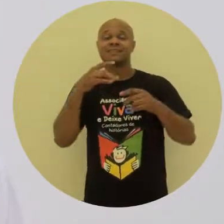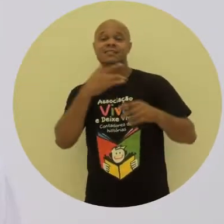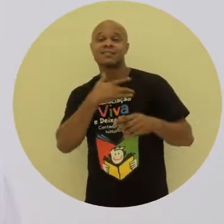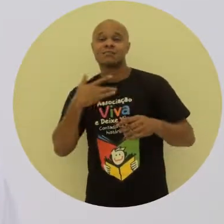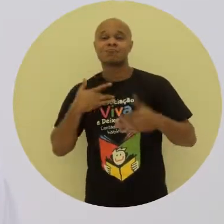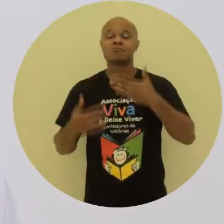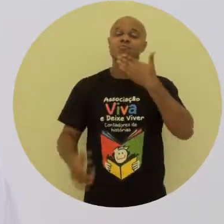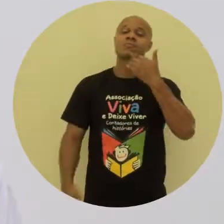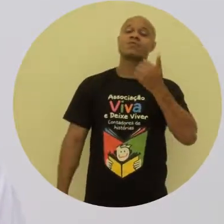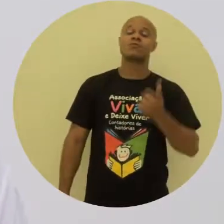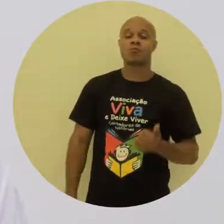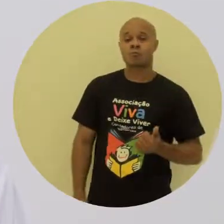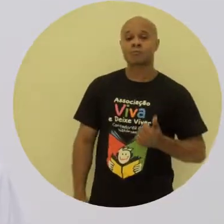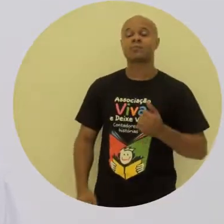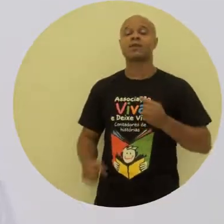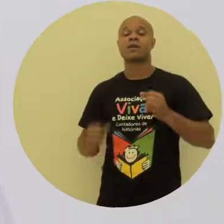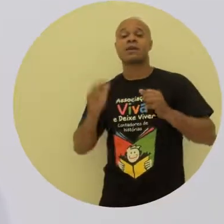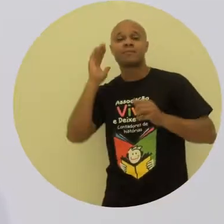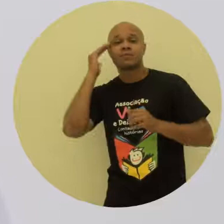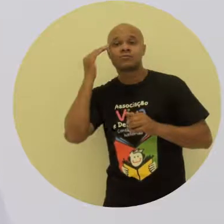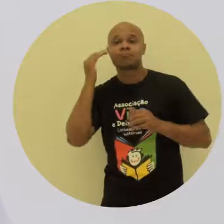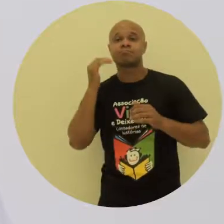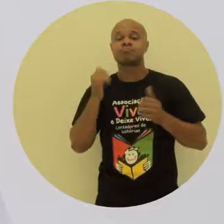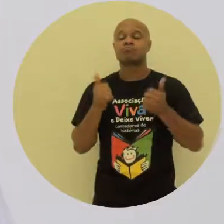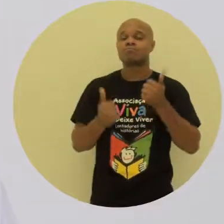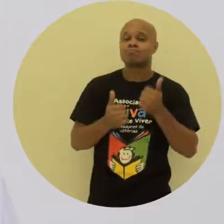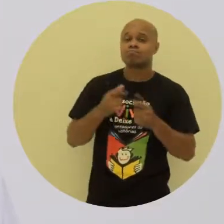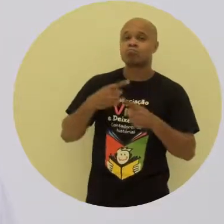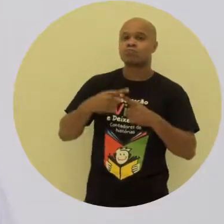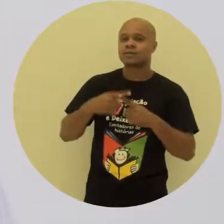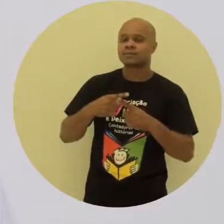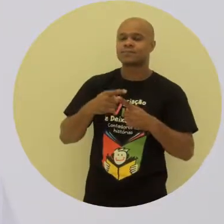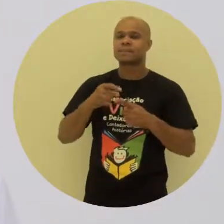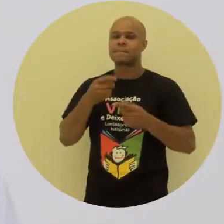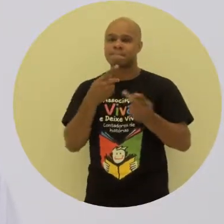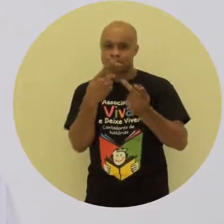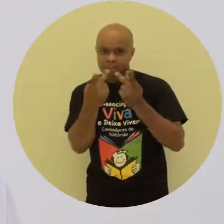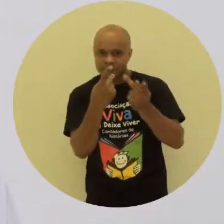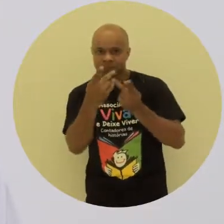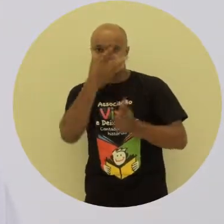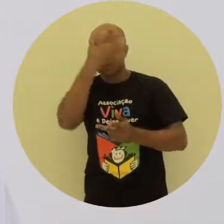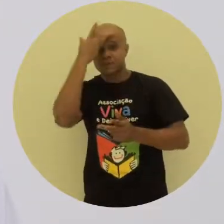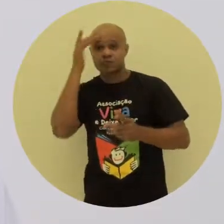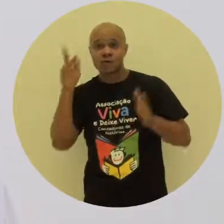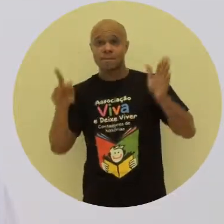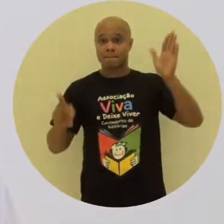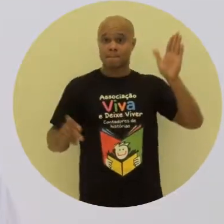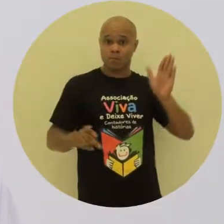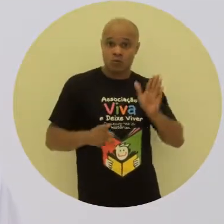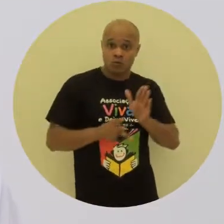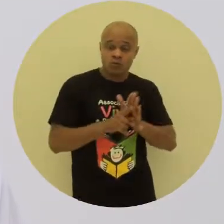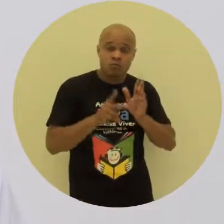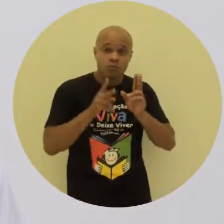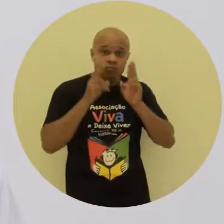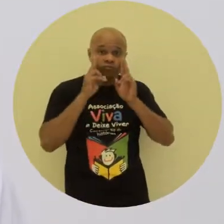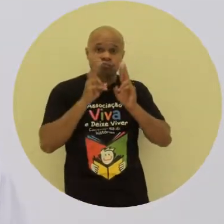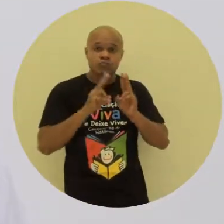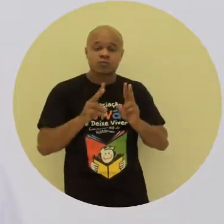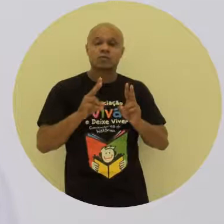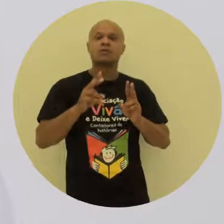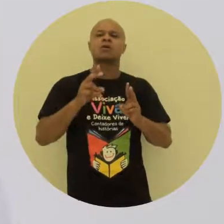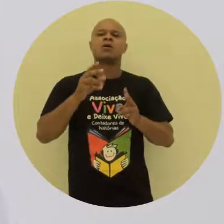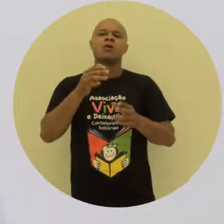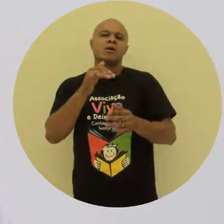mais decente. Essa saúde só vai ser mais decente se nós, como cidadãos, cobrarmos, né? A